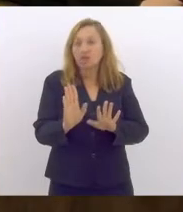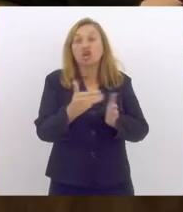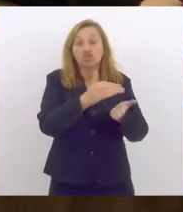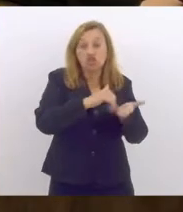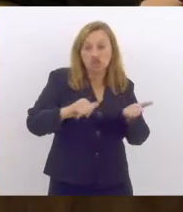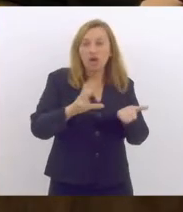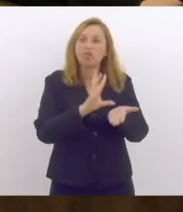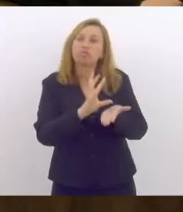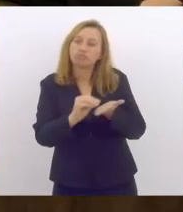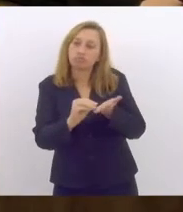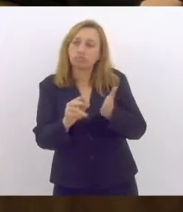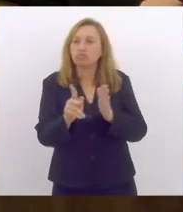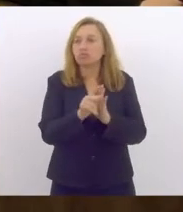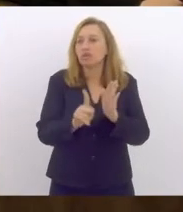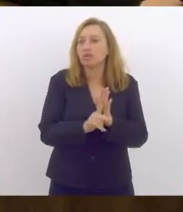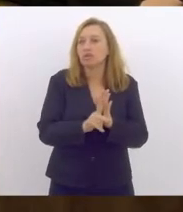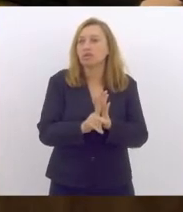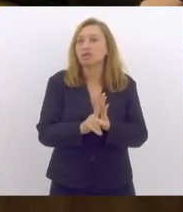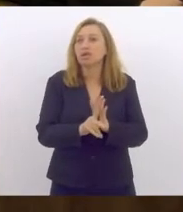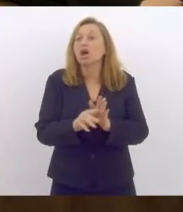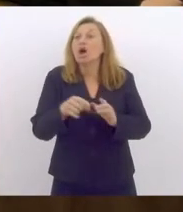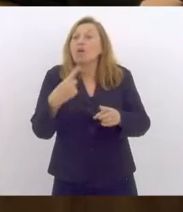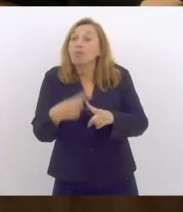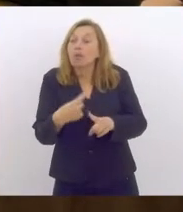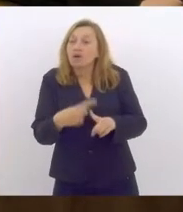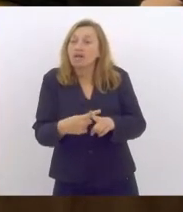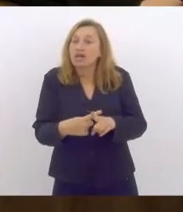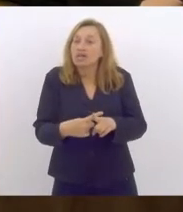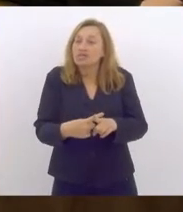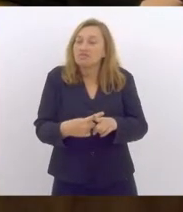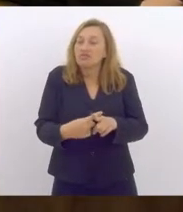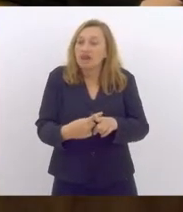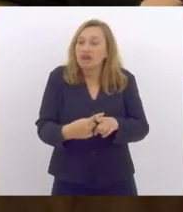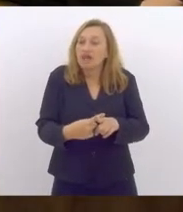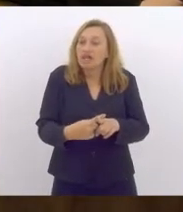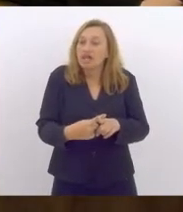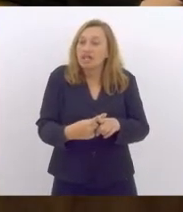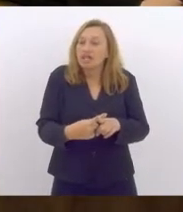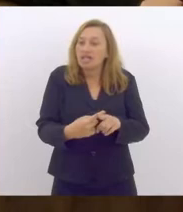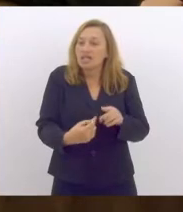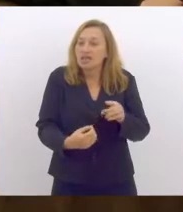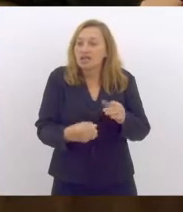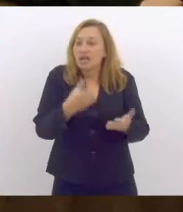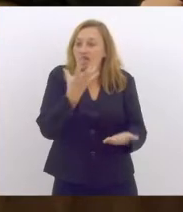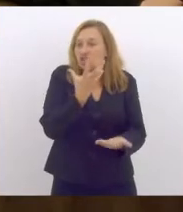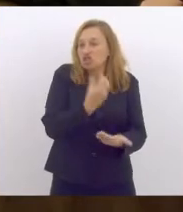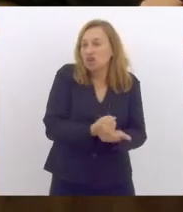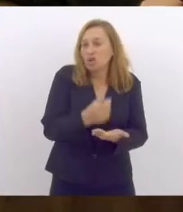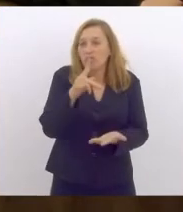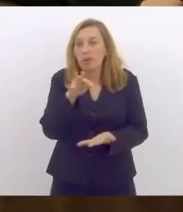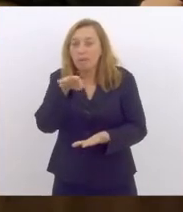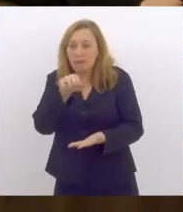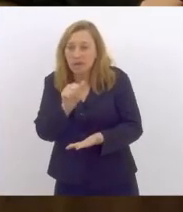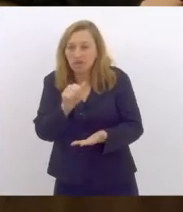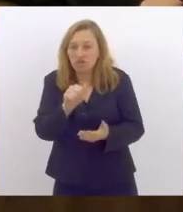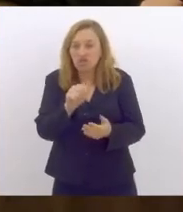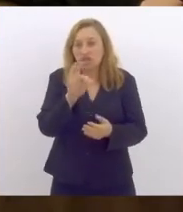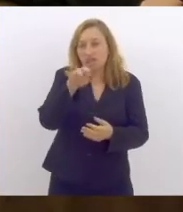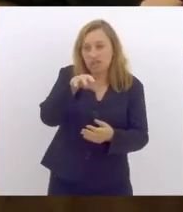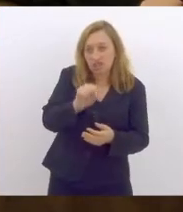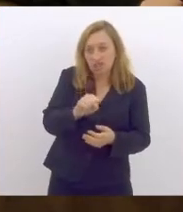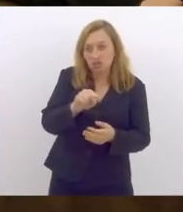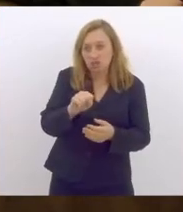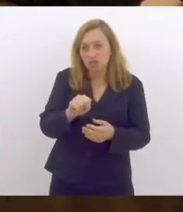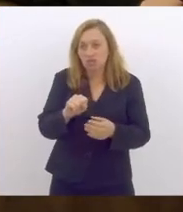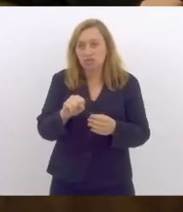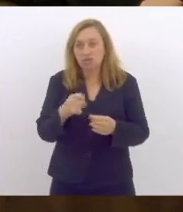projeto de pauta. Ah, porque se a gente vai tombar uma pista de atletismo, tombamento, como é que você faz a manutenção depois? Tem toda uma burocracia, vai envolver... Não,